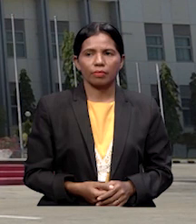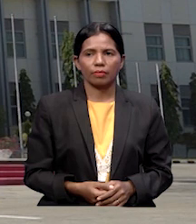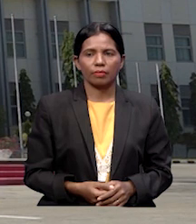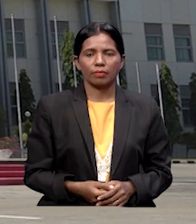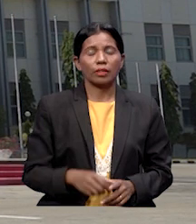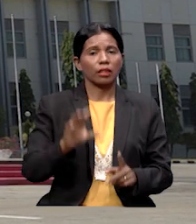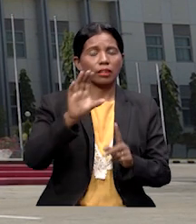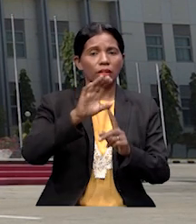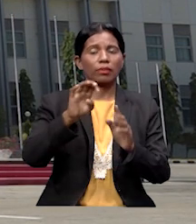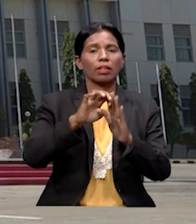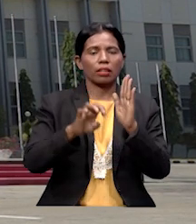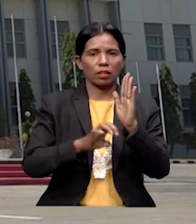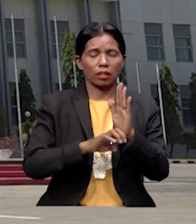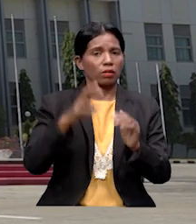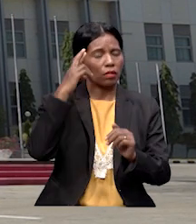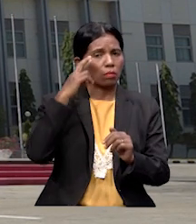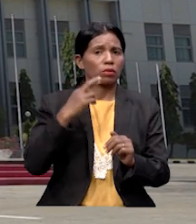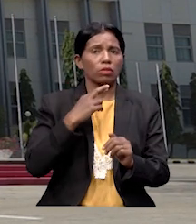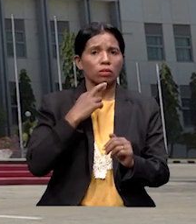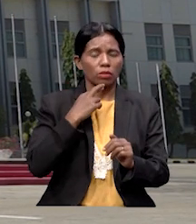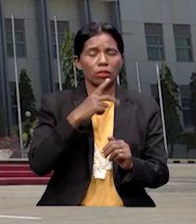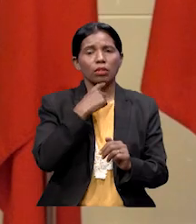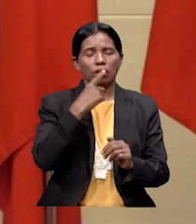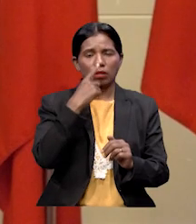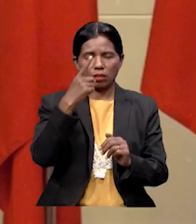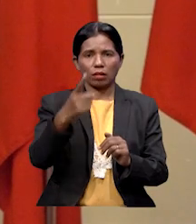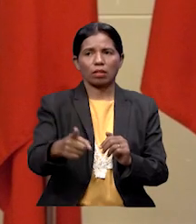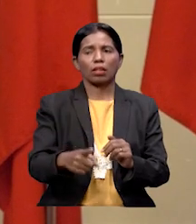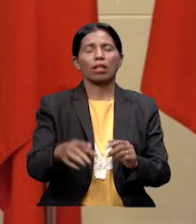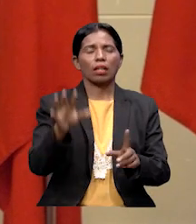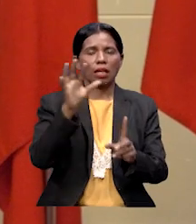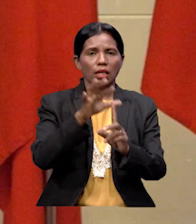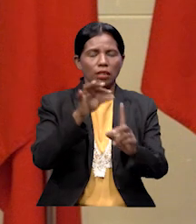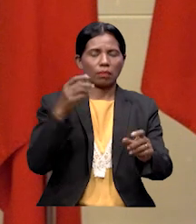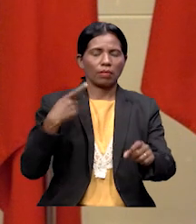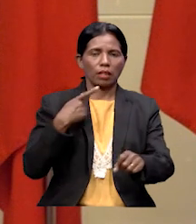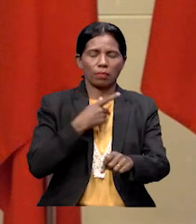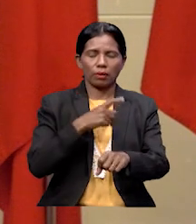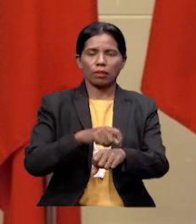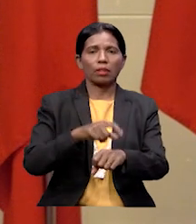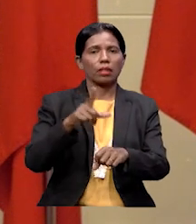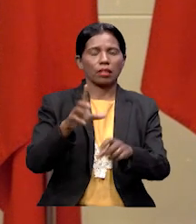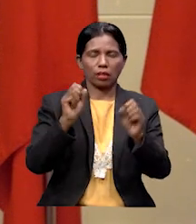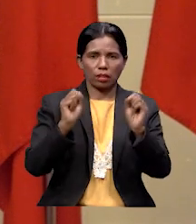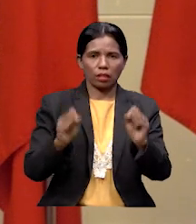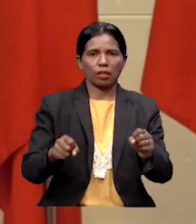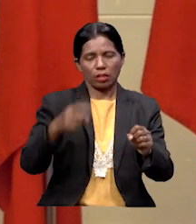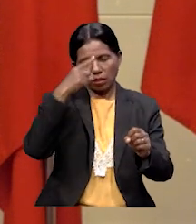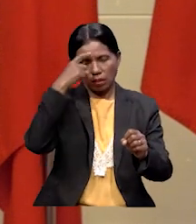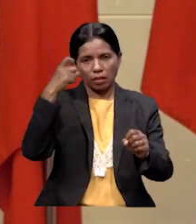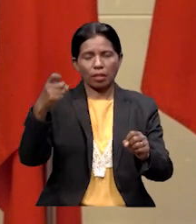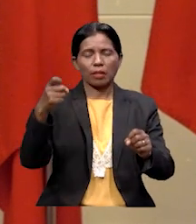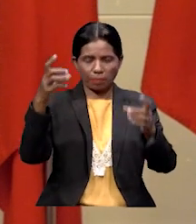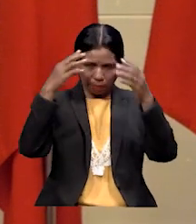Sef Estado zizeramos orta hateten eleição ba parlamento tem que marcar antes lorong walu nulu tamba ne o presidente decreta